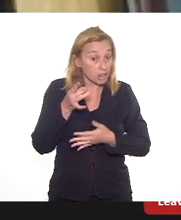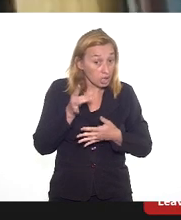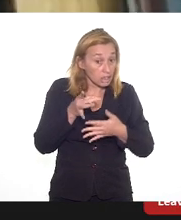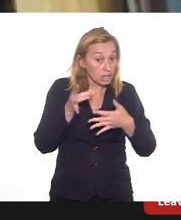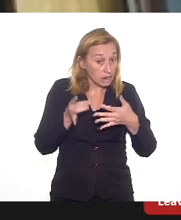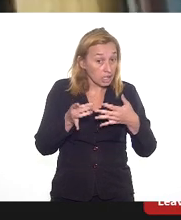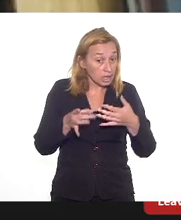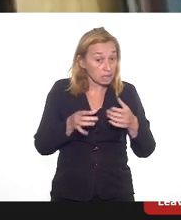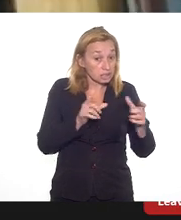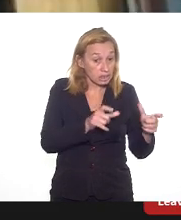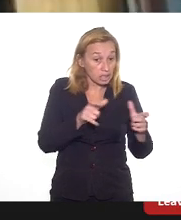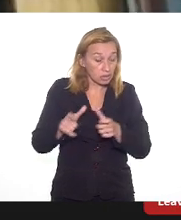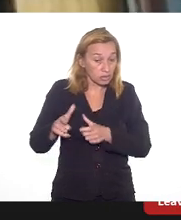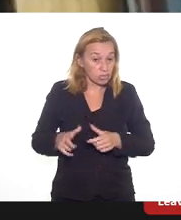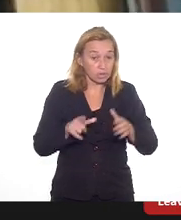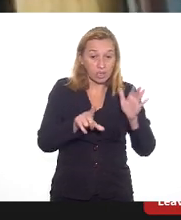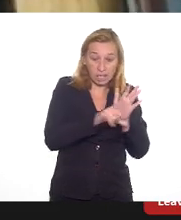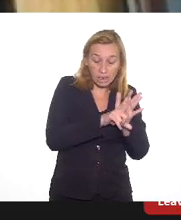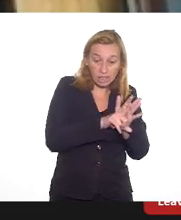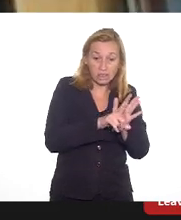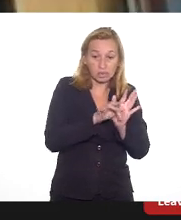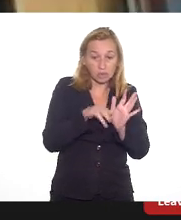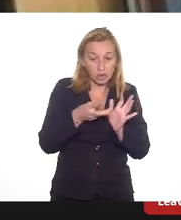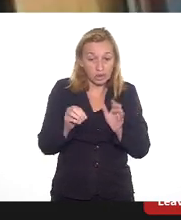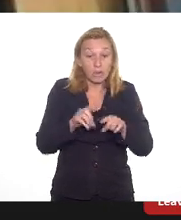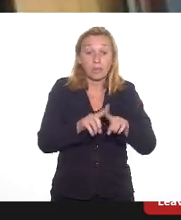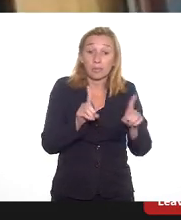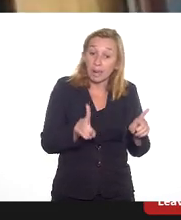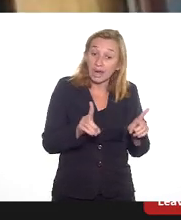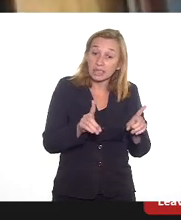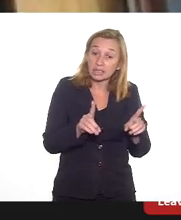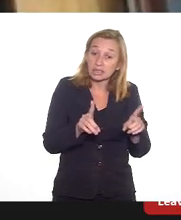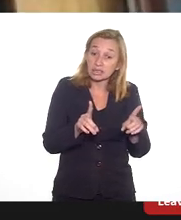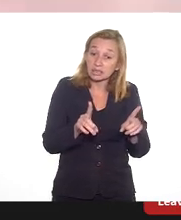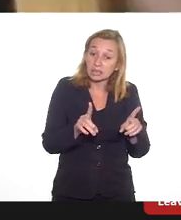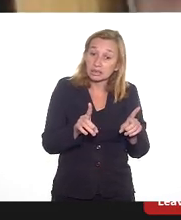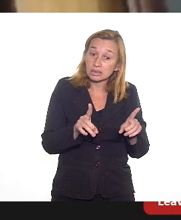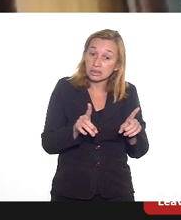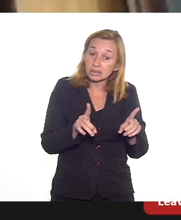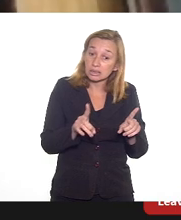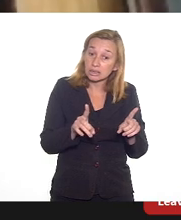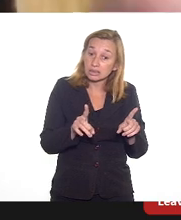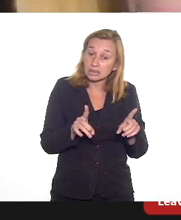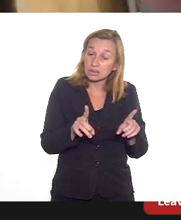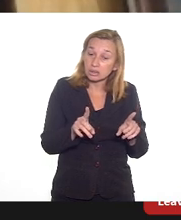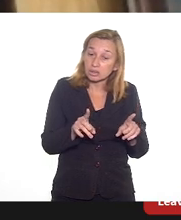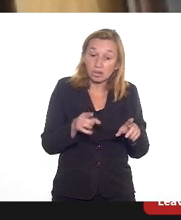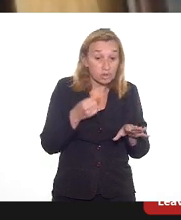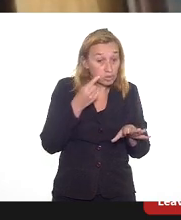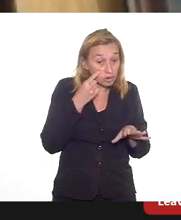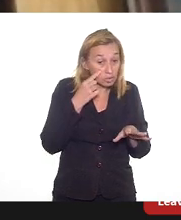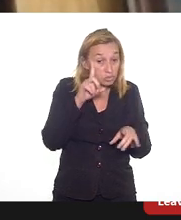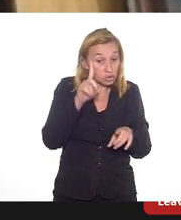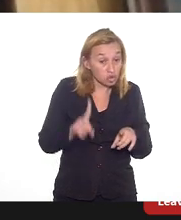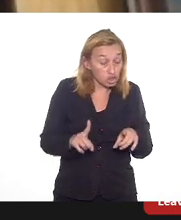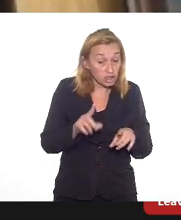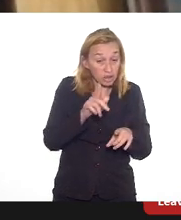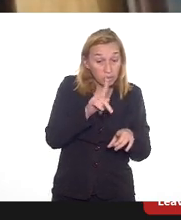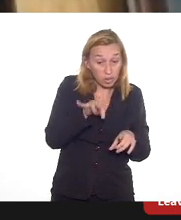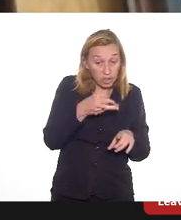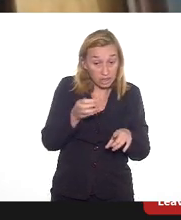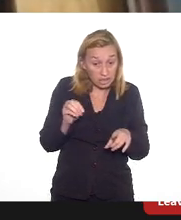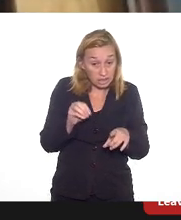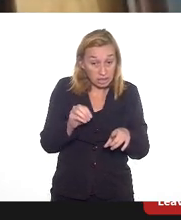Cada lei é uma lei de progressão, mas, em abstrato, o direito à progressão,